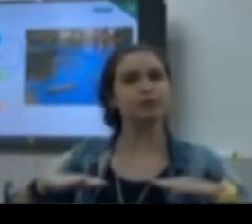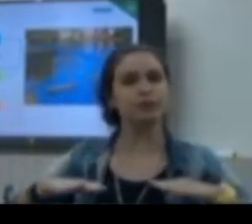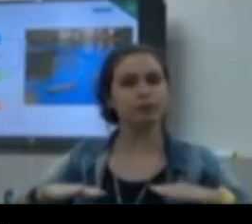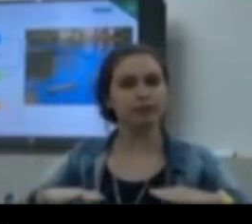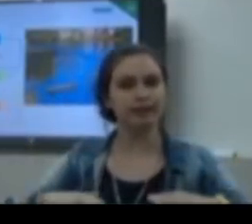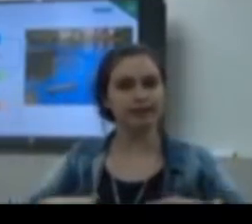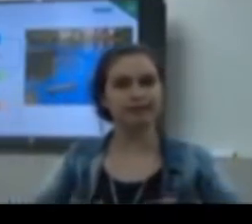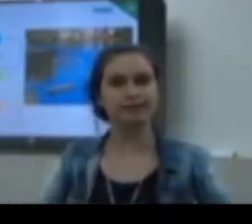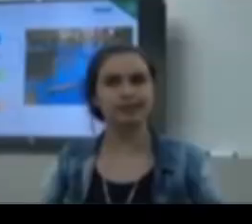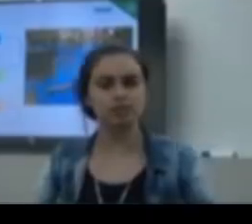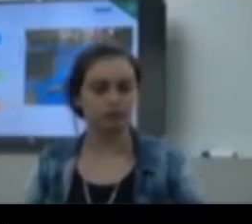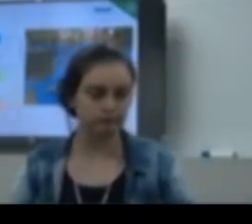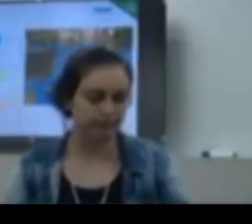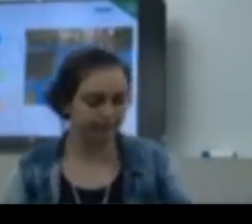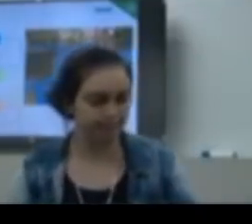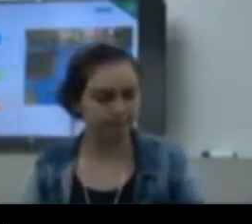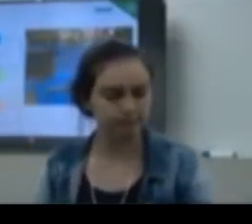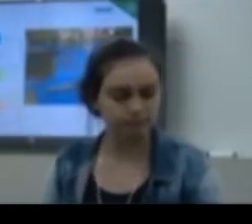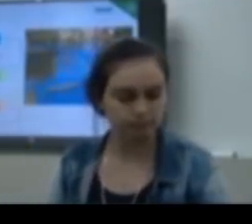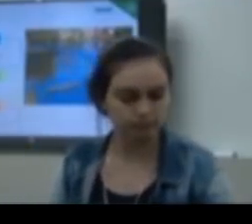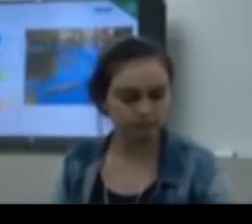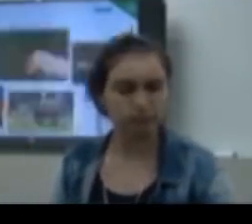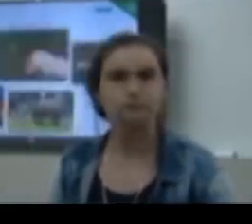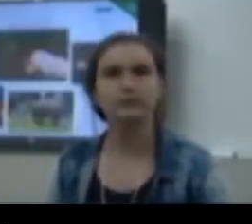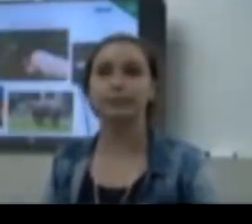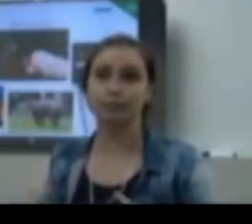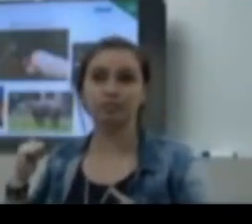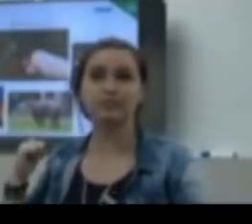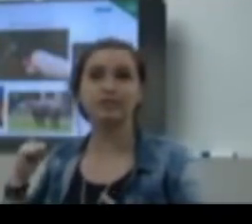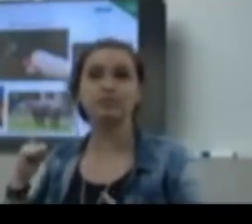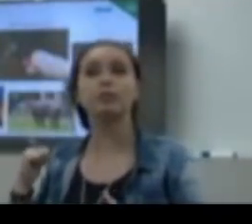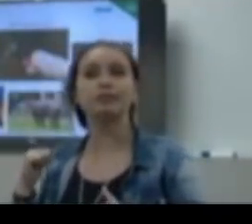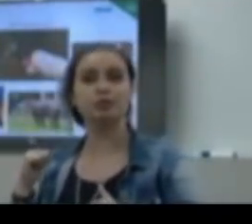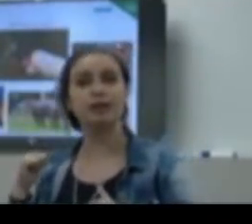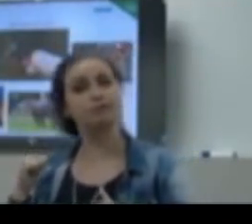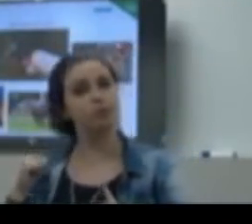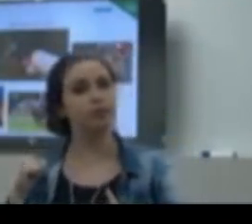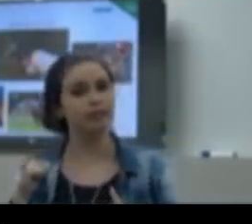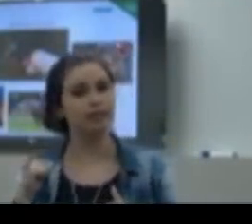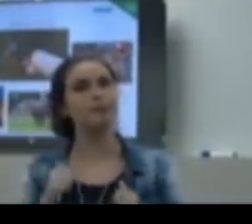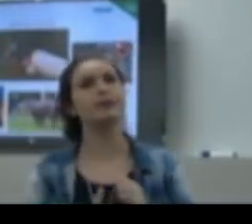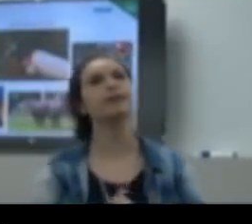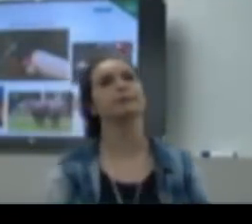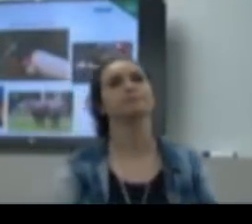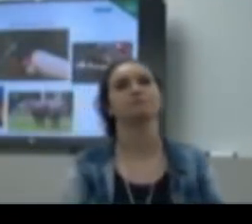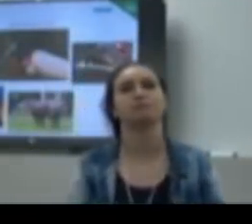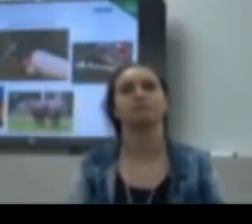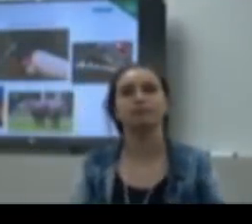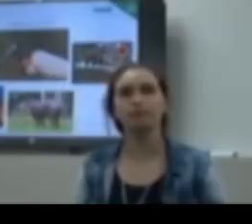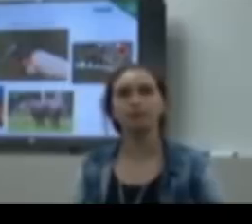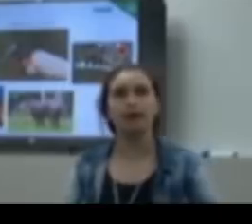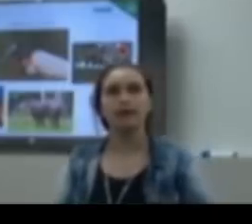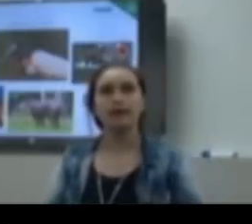começa a diminuir o volume dela nessa região, tá? E depois as crianças vão poder jogar futebol naquele campinho